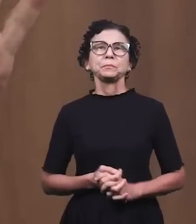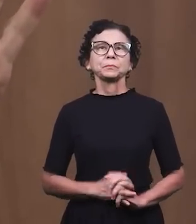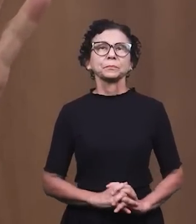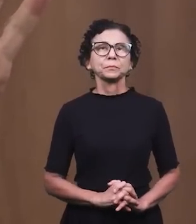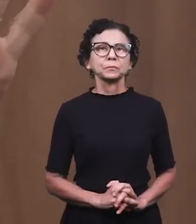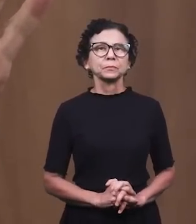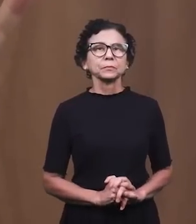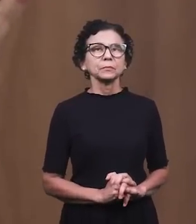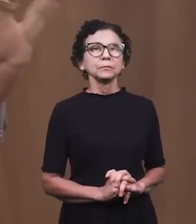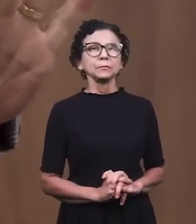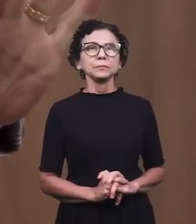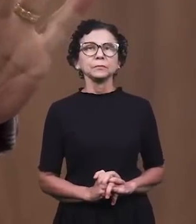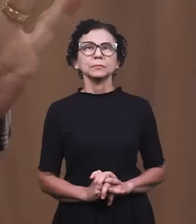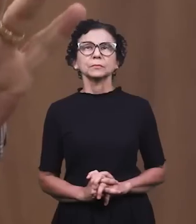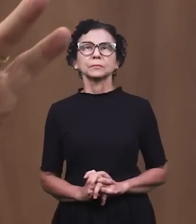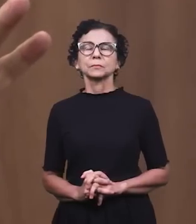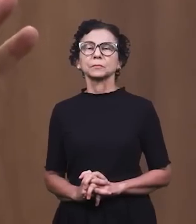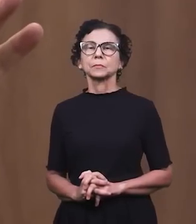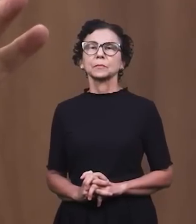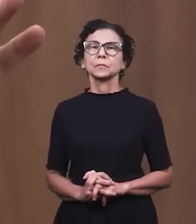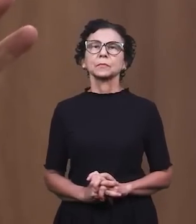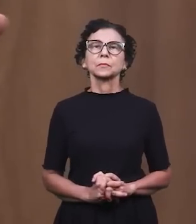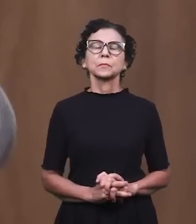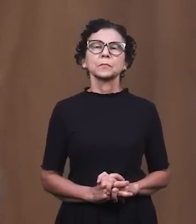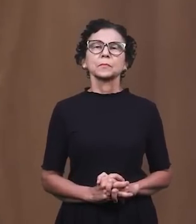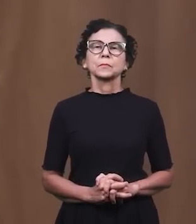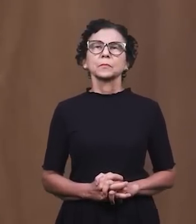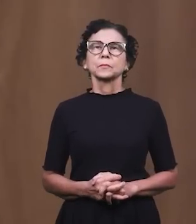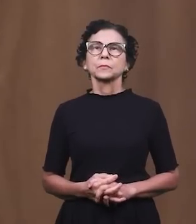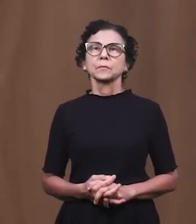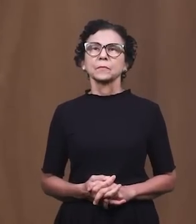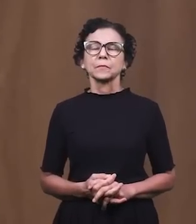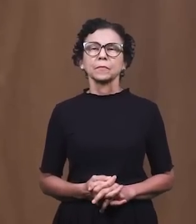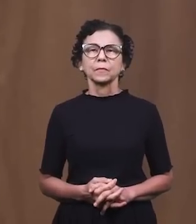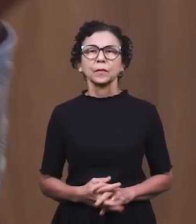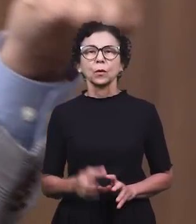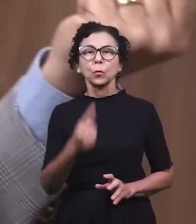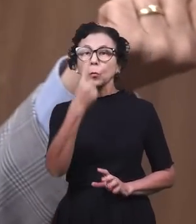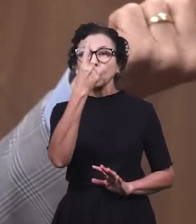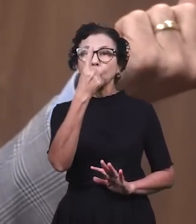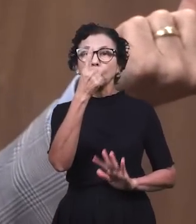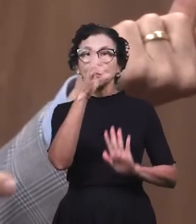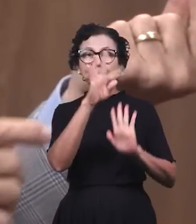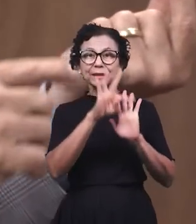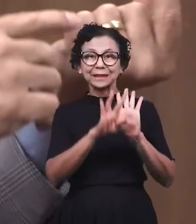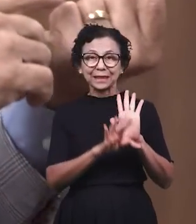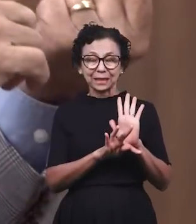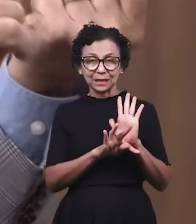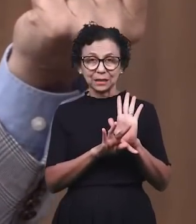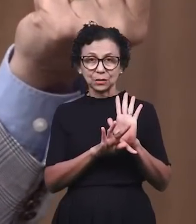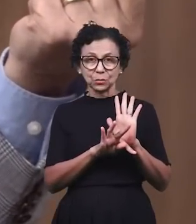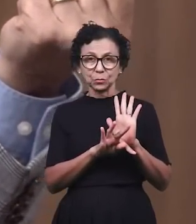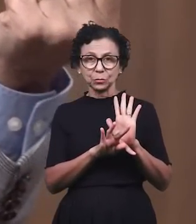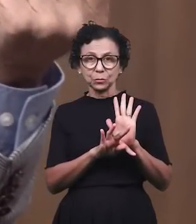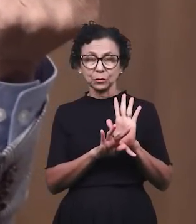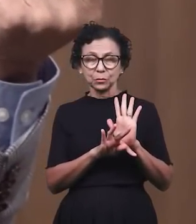então surgiu dessa forma, quer dizer, você pega um texto e você tinha